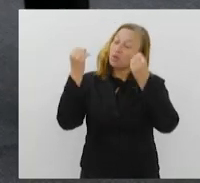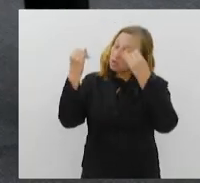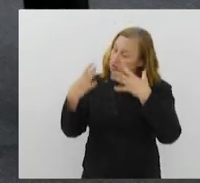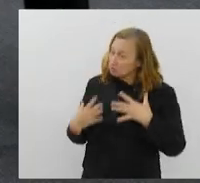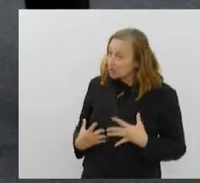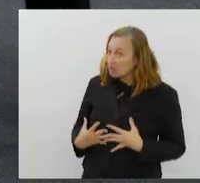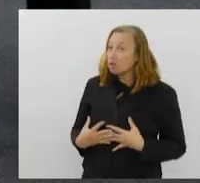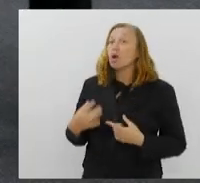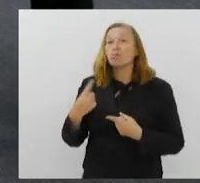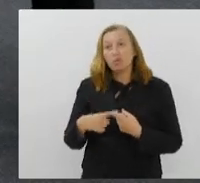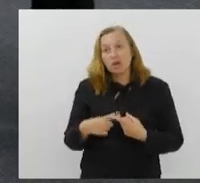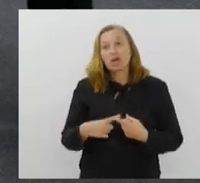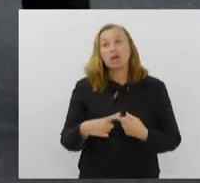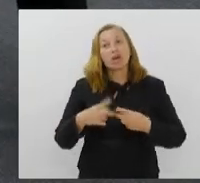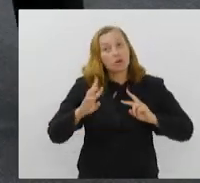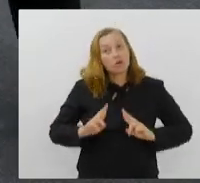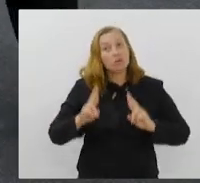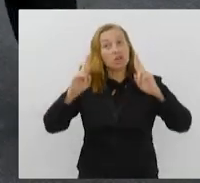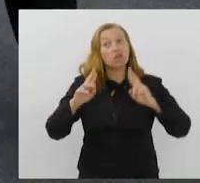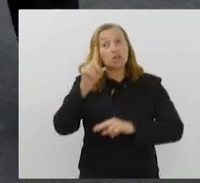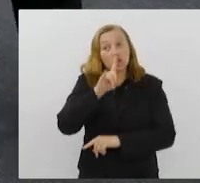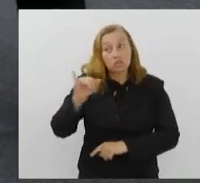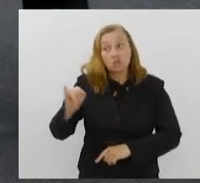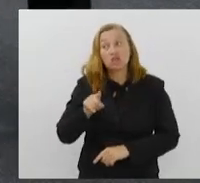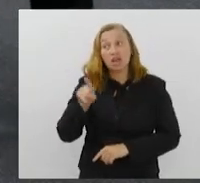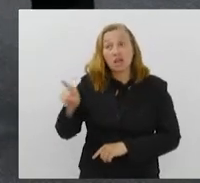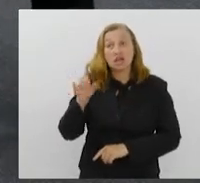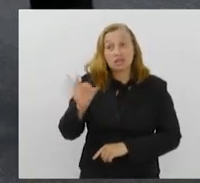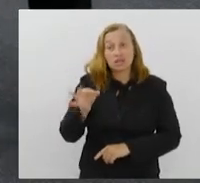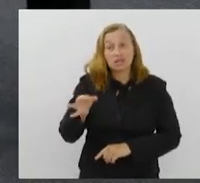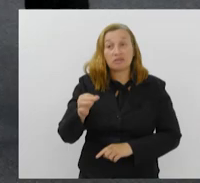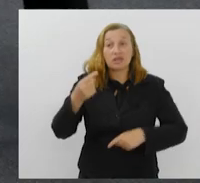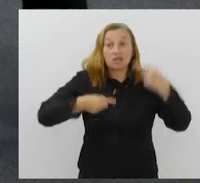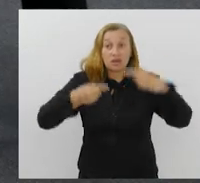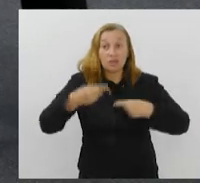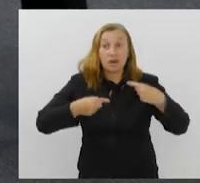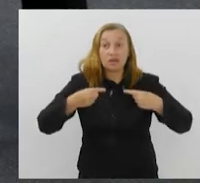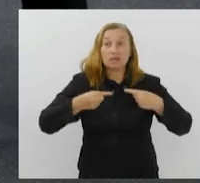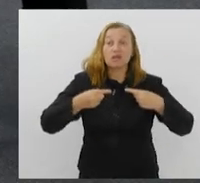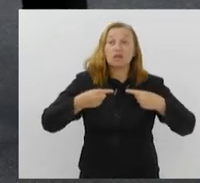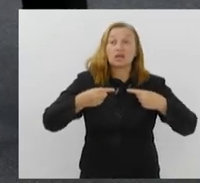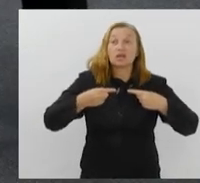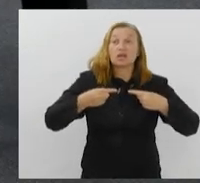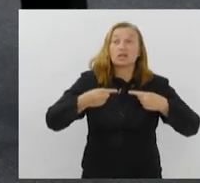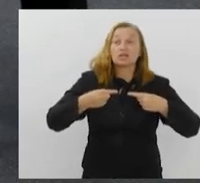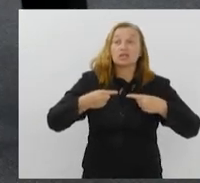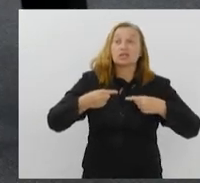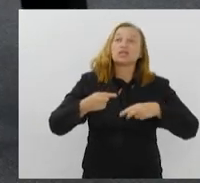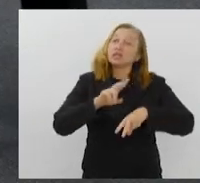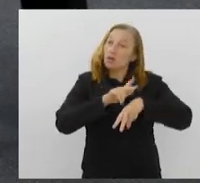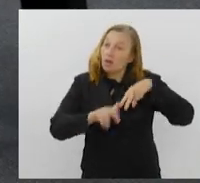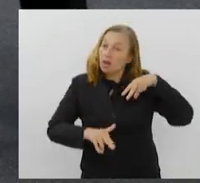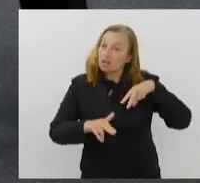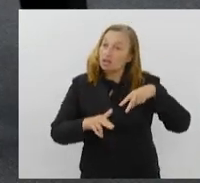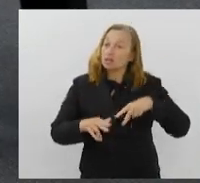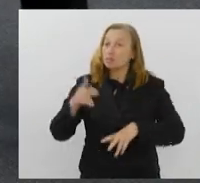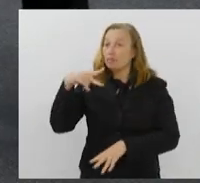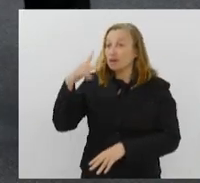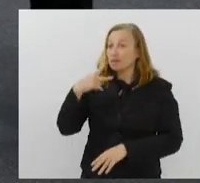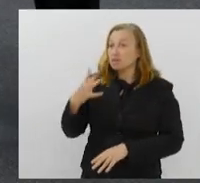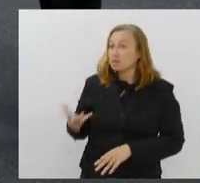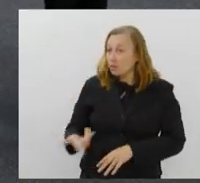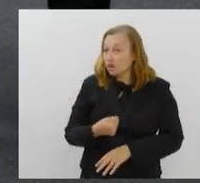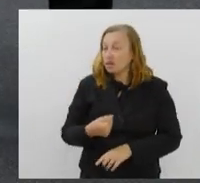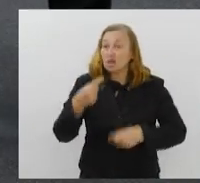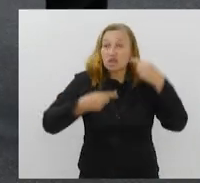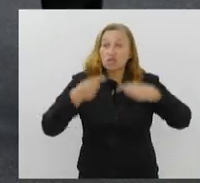explicar, porque eu tenho esperança de que um dia ele, inclusive, vai fazer o debate ideológico no parlamento com qualidade, fazendo a disputa de ideias